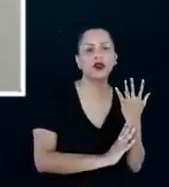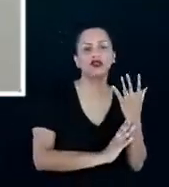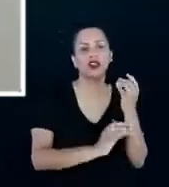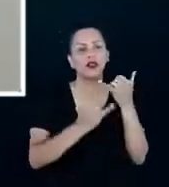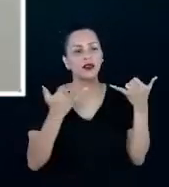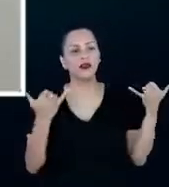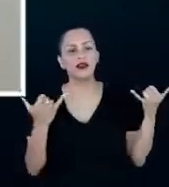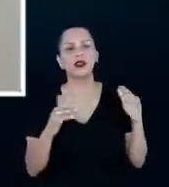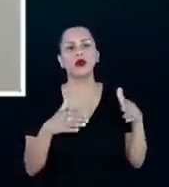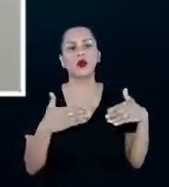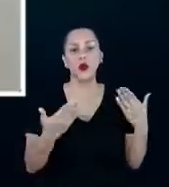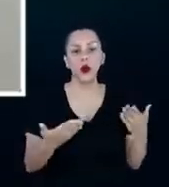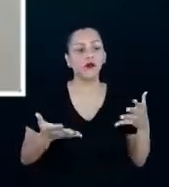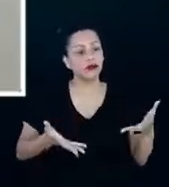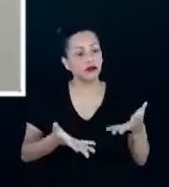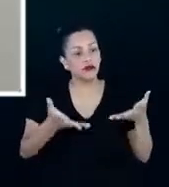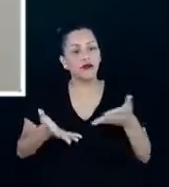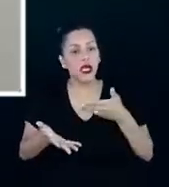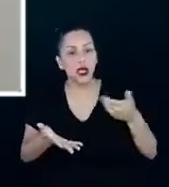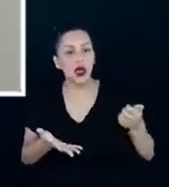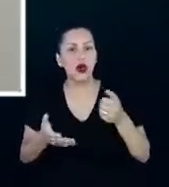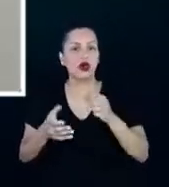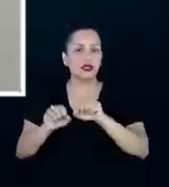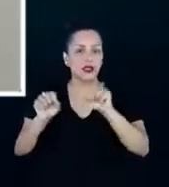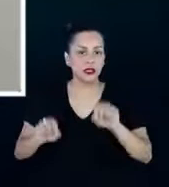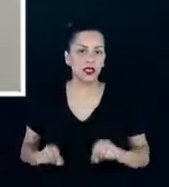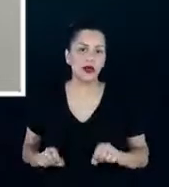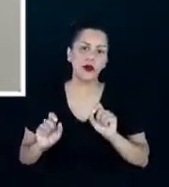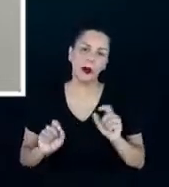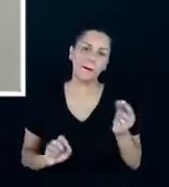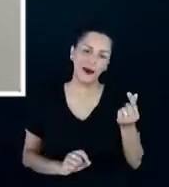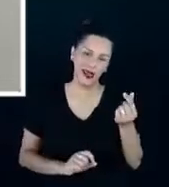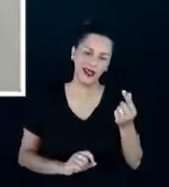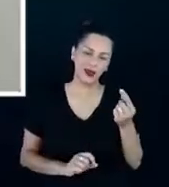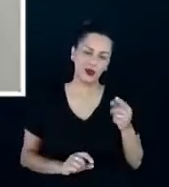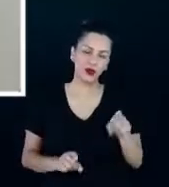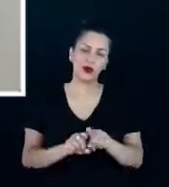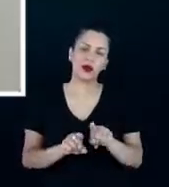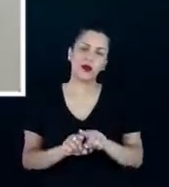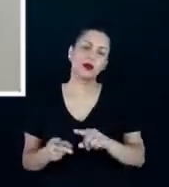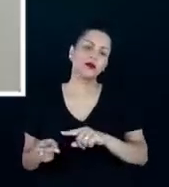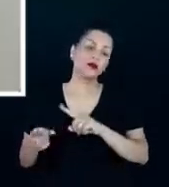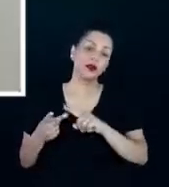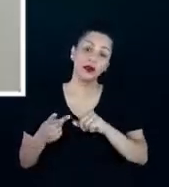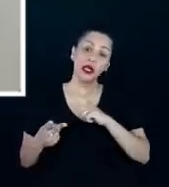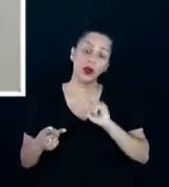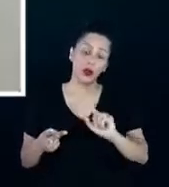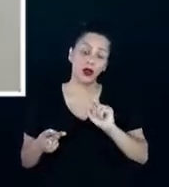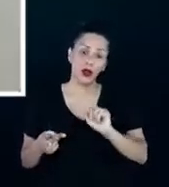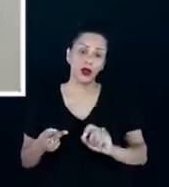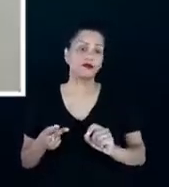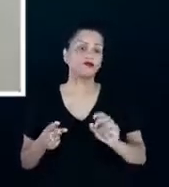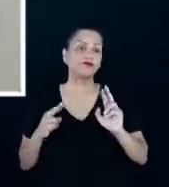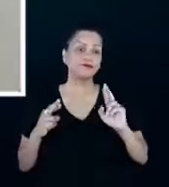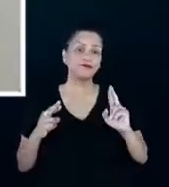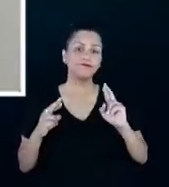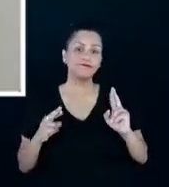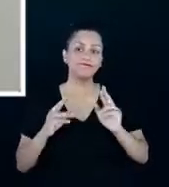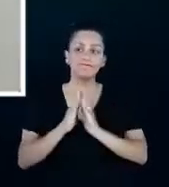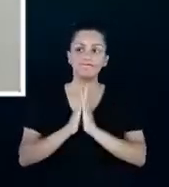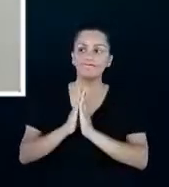melhor operação do sistema, que é o preço horário. Por outro lado, a gente tem, então, a expectativa